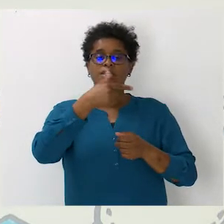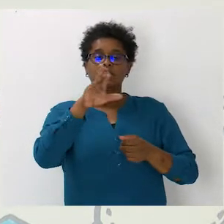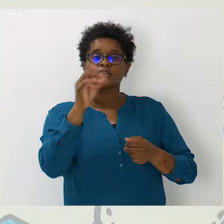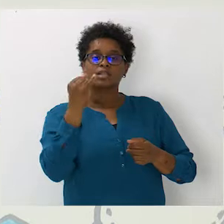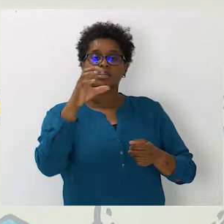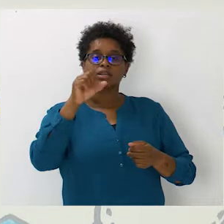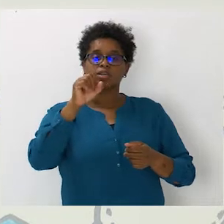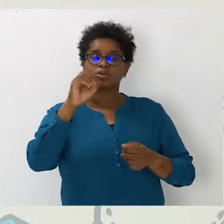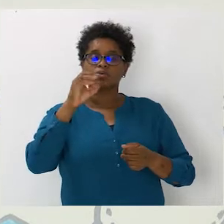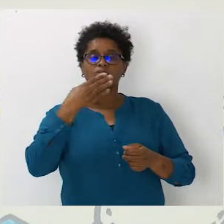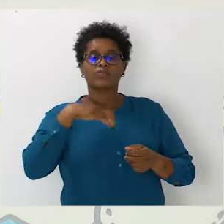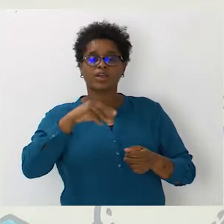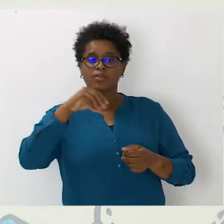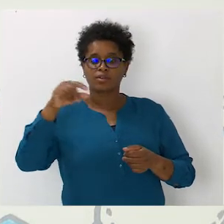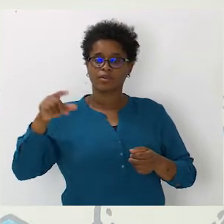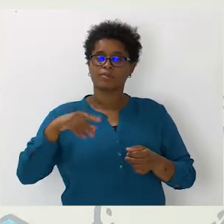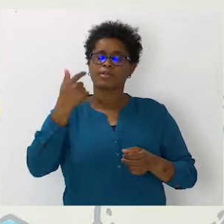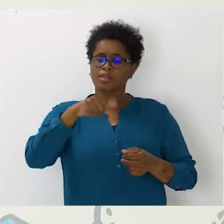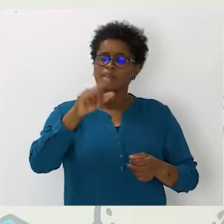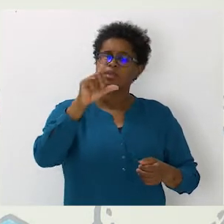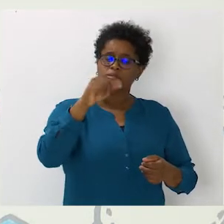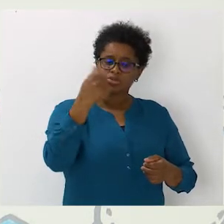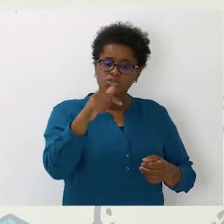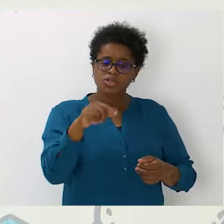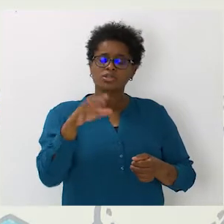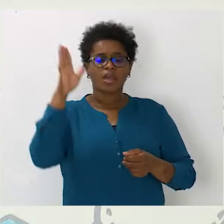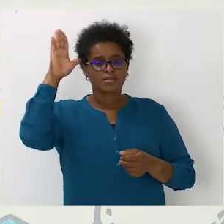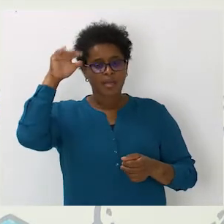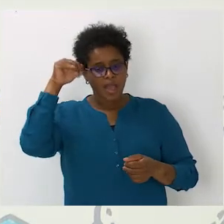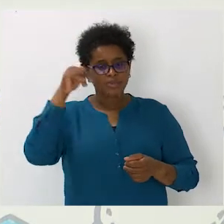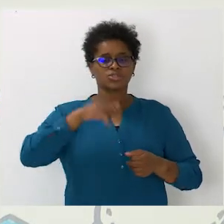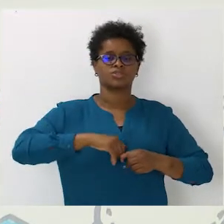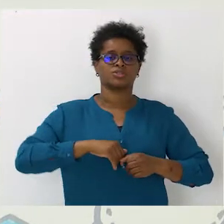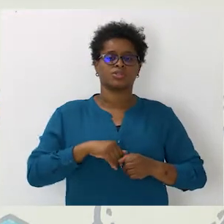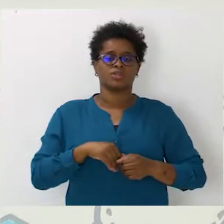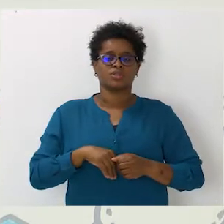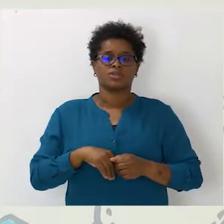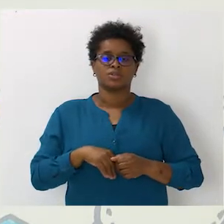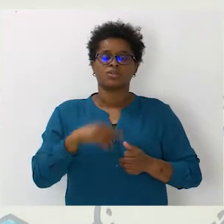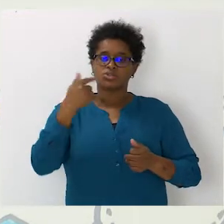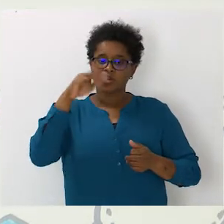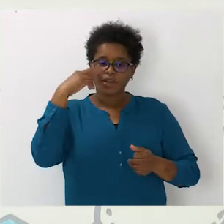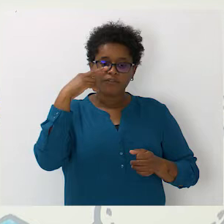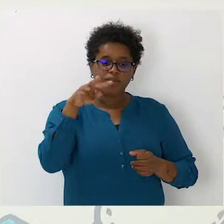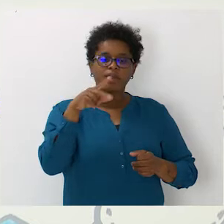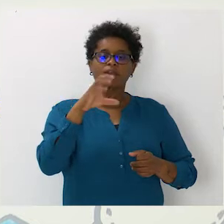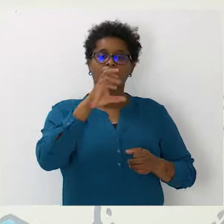trigo. E temos ali existência de animais. Estou a